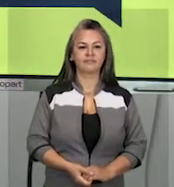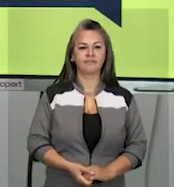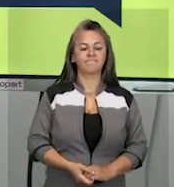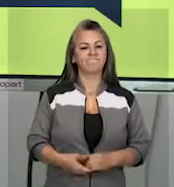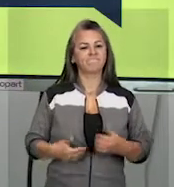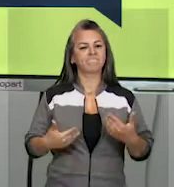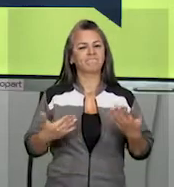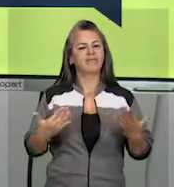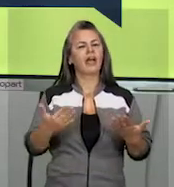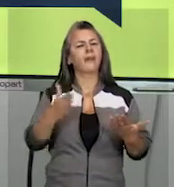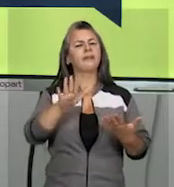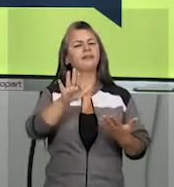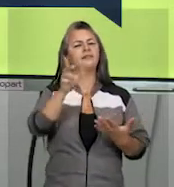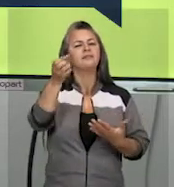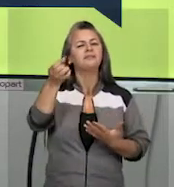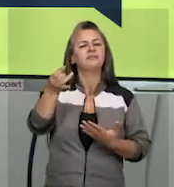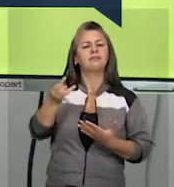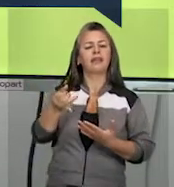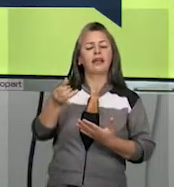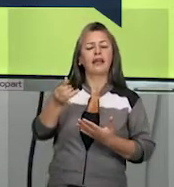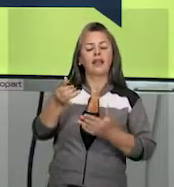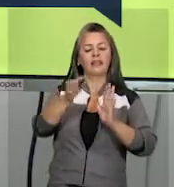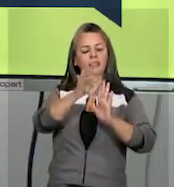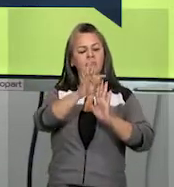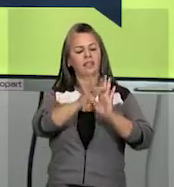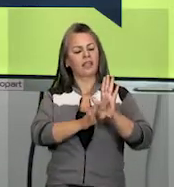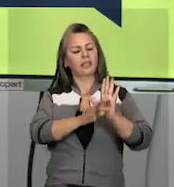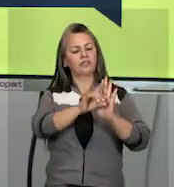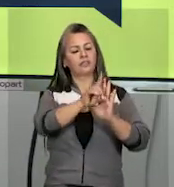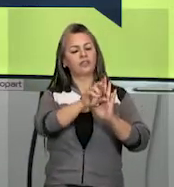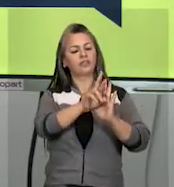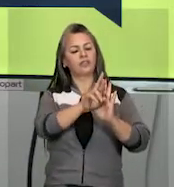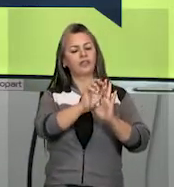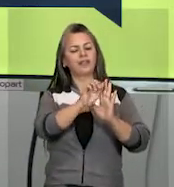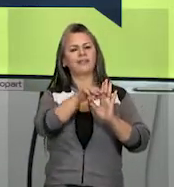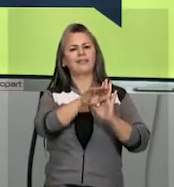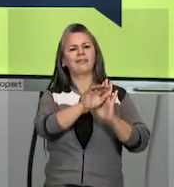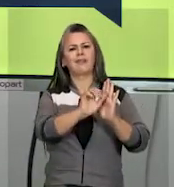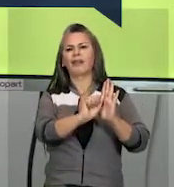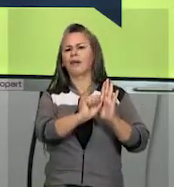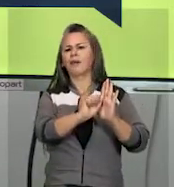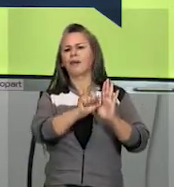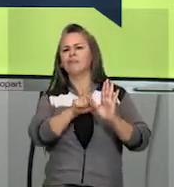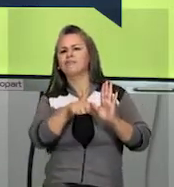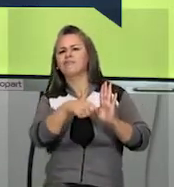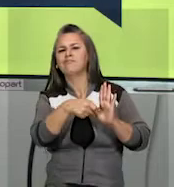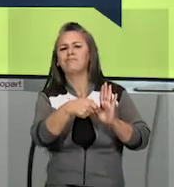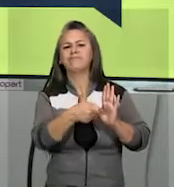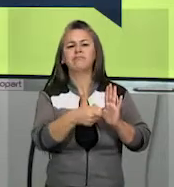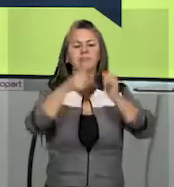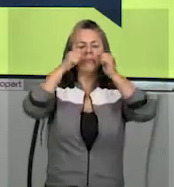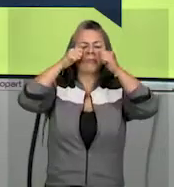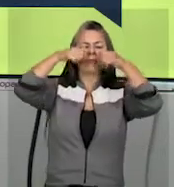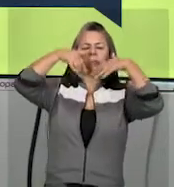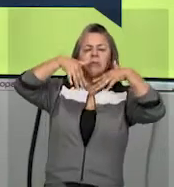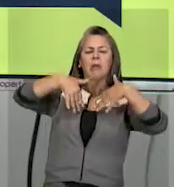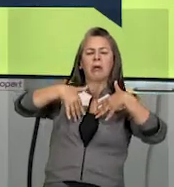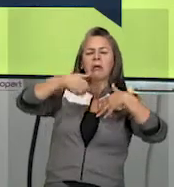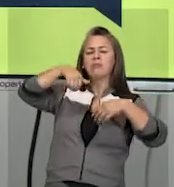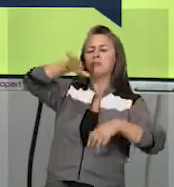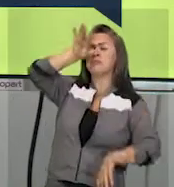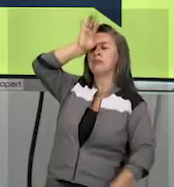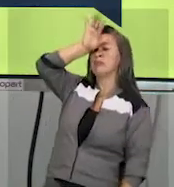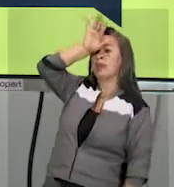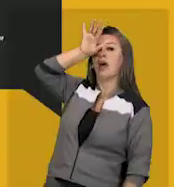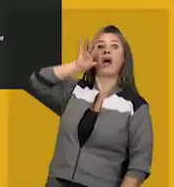Bom, quando nós falamos sobre texto dramático, o nome já fala, né? Drama, dramático. E a palavra drama vem do grego